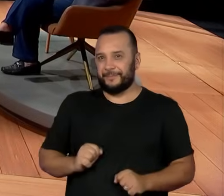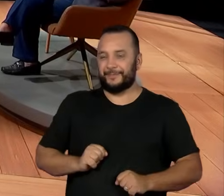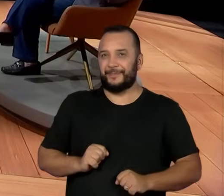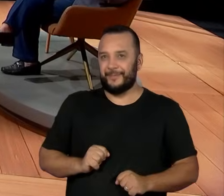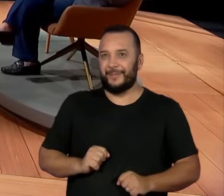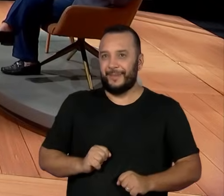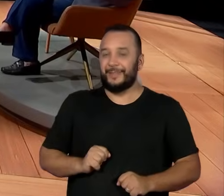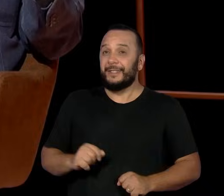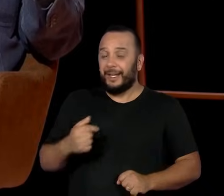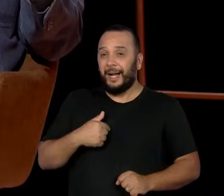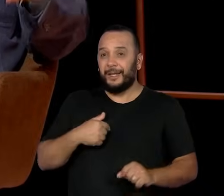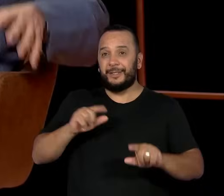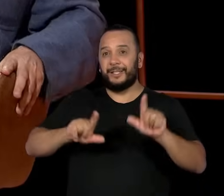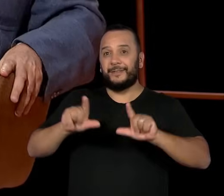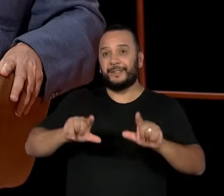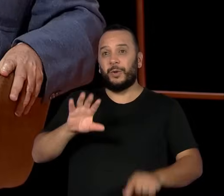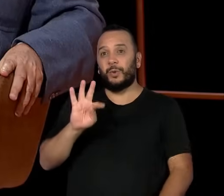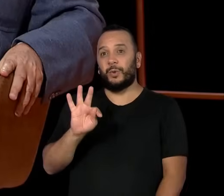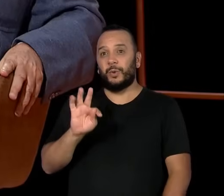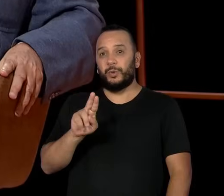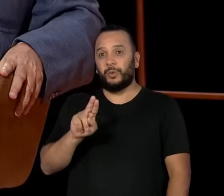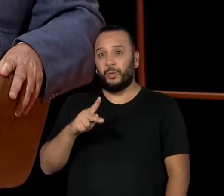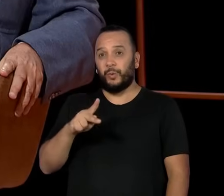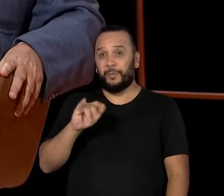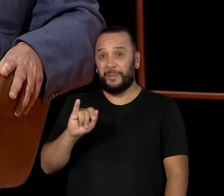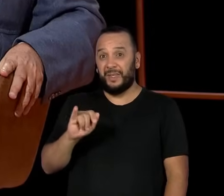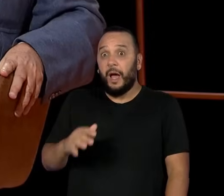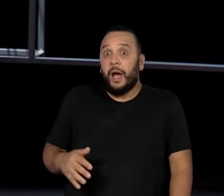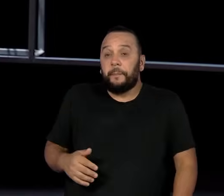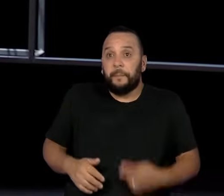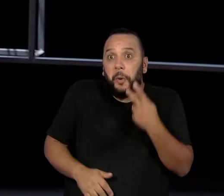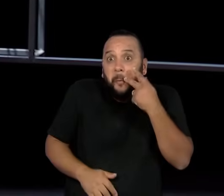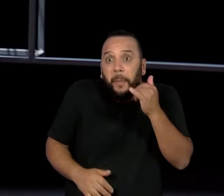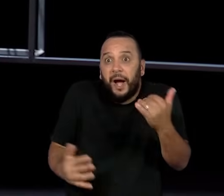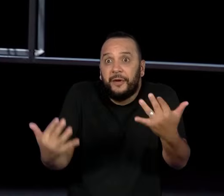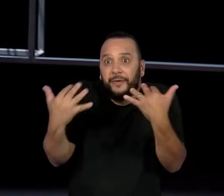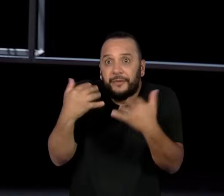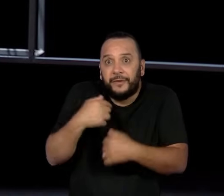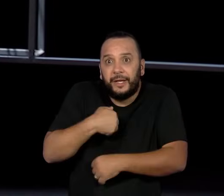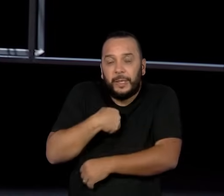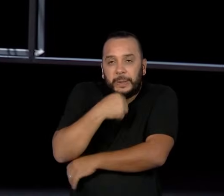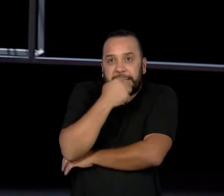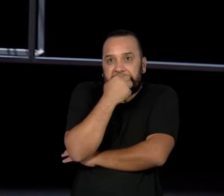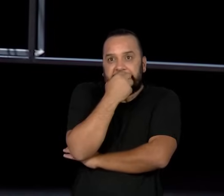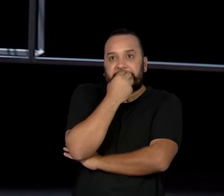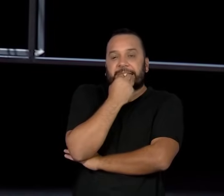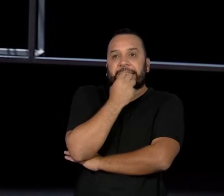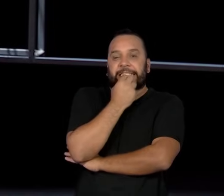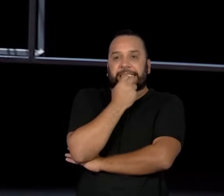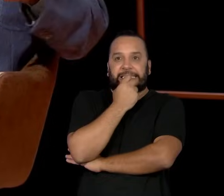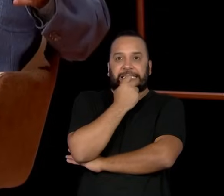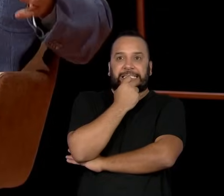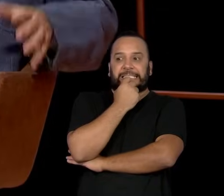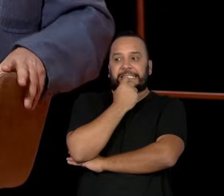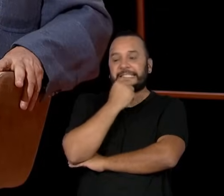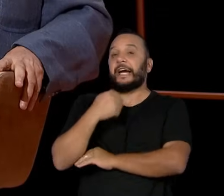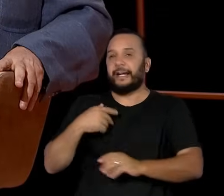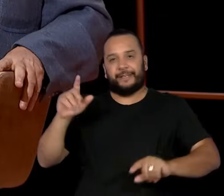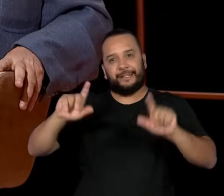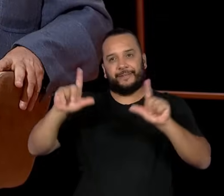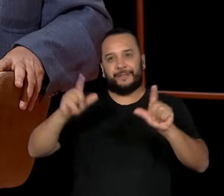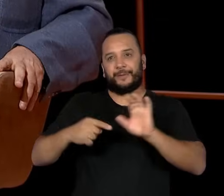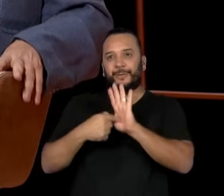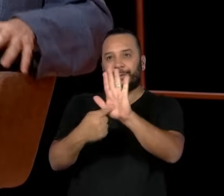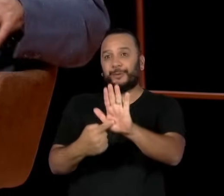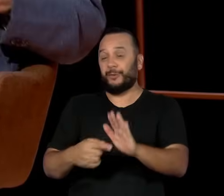na TV Tupi, eu falei: meu pai vai ver, né? Então, e fomos para o ar.